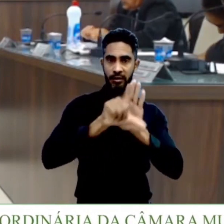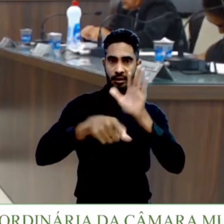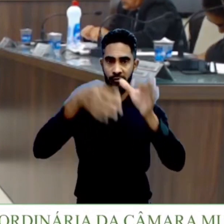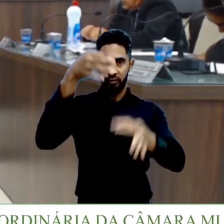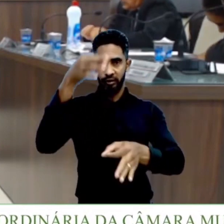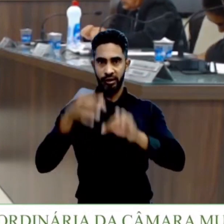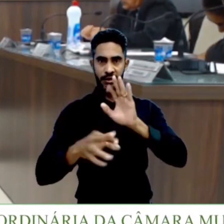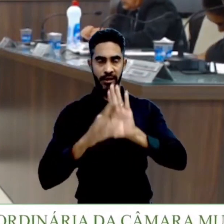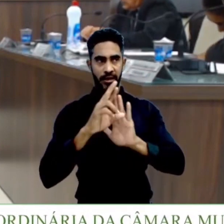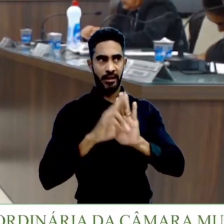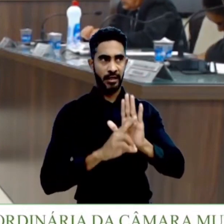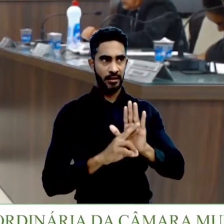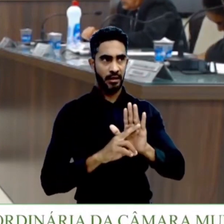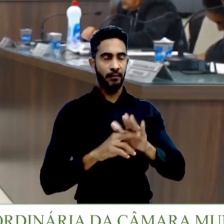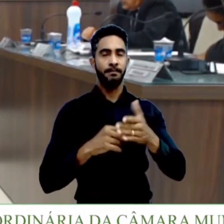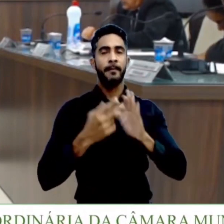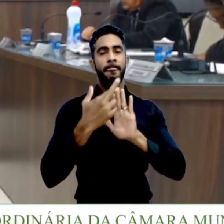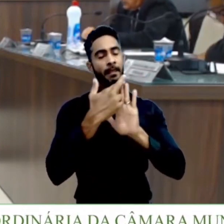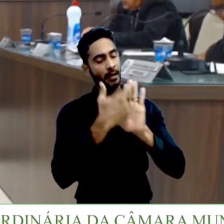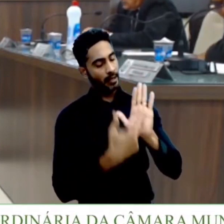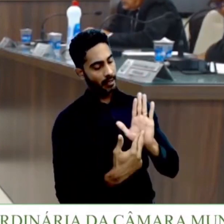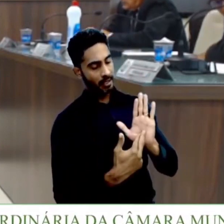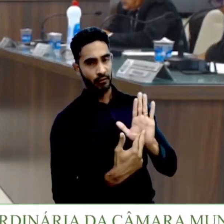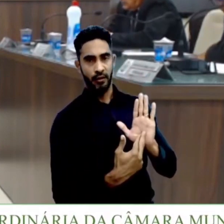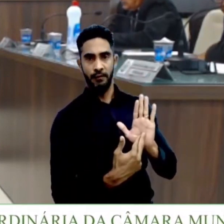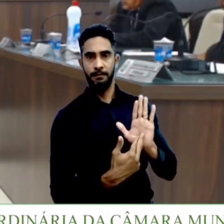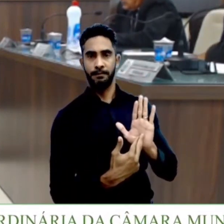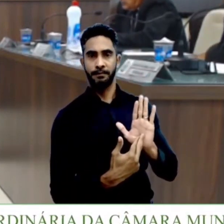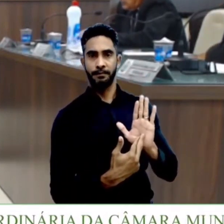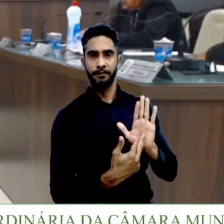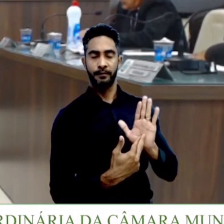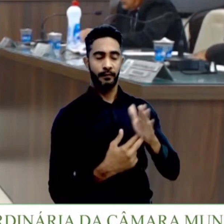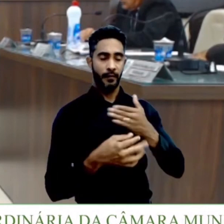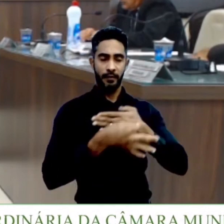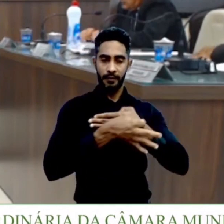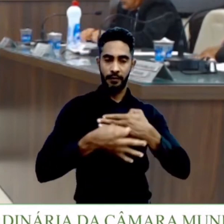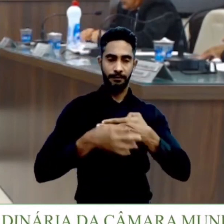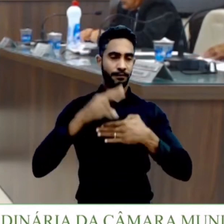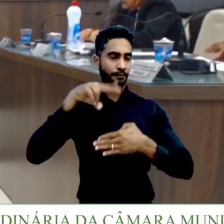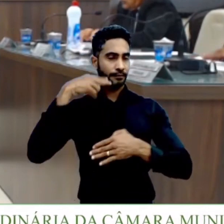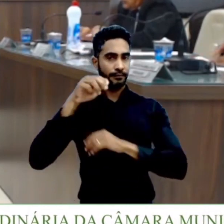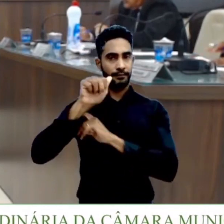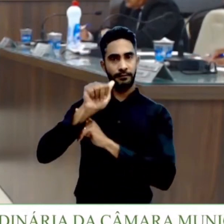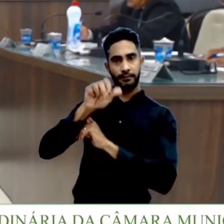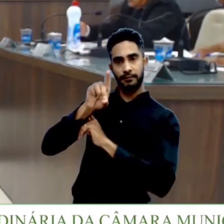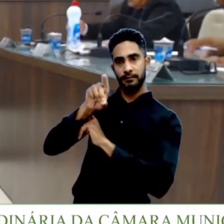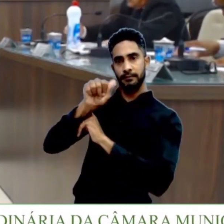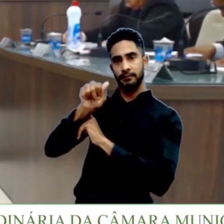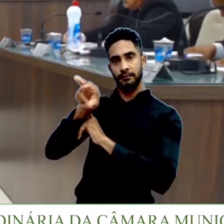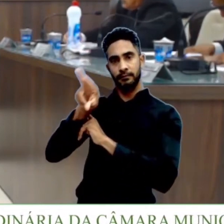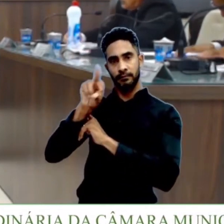Legislação, Justiça e Redação. Relatório. De autoria do vereador Adauri Soares Cordeiro, o projeto de lei